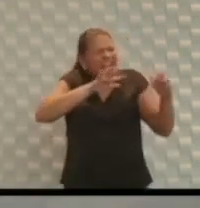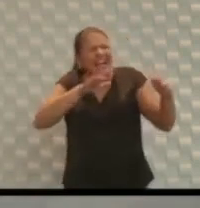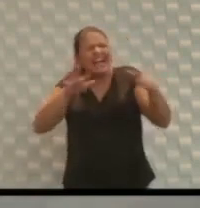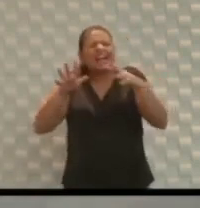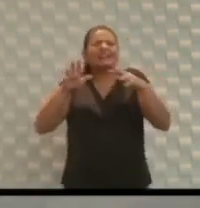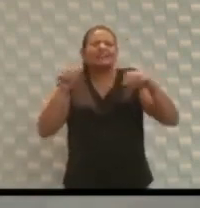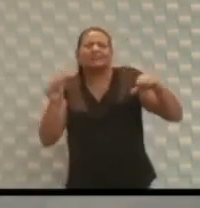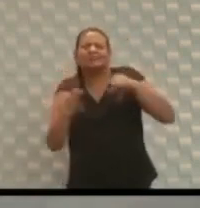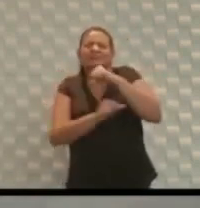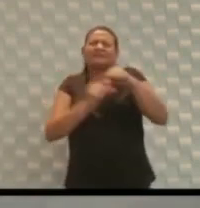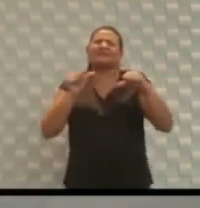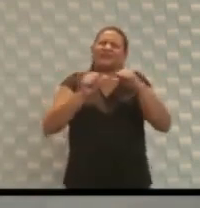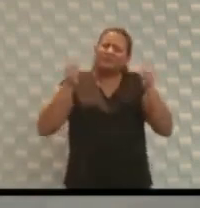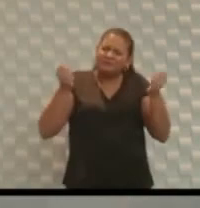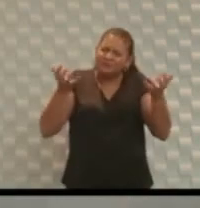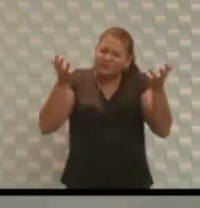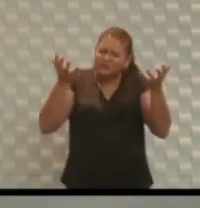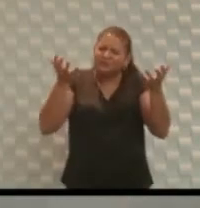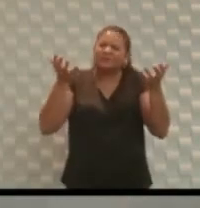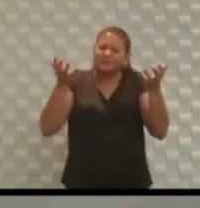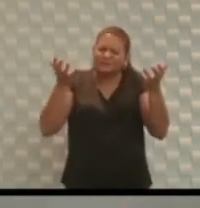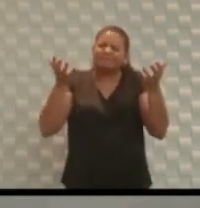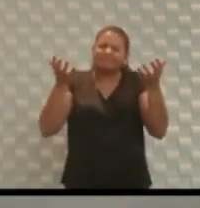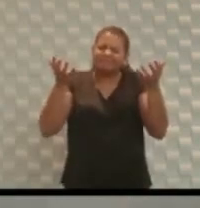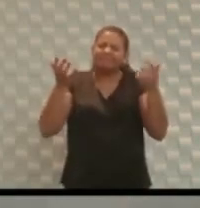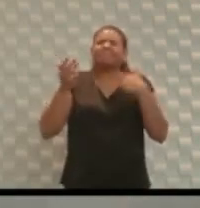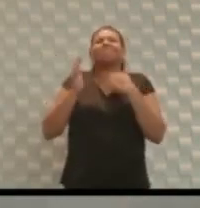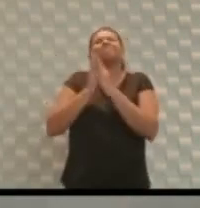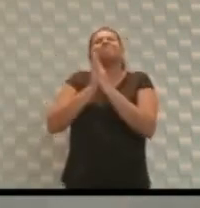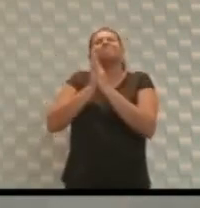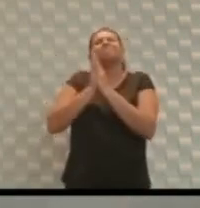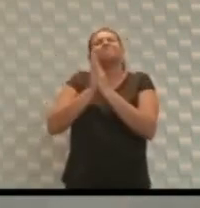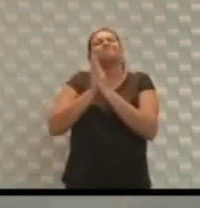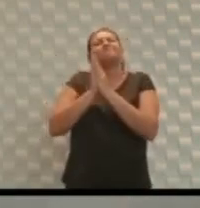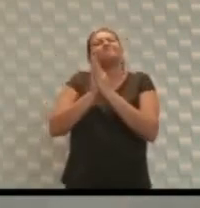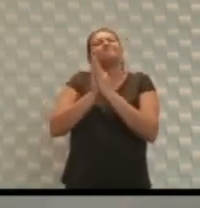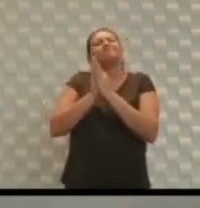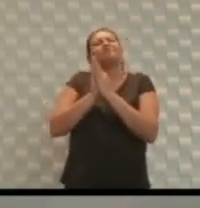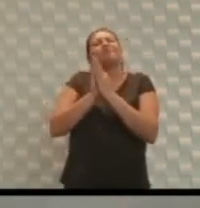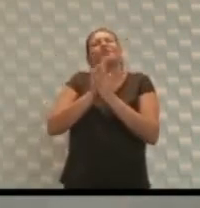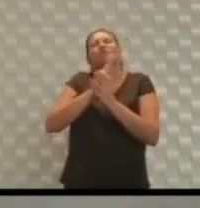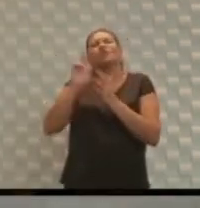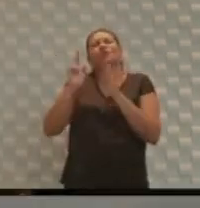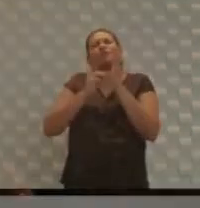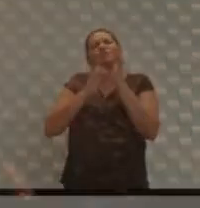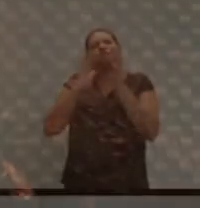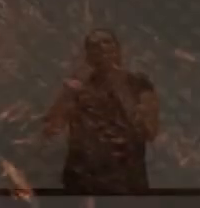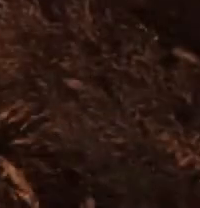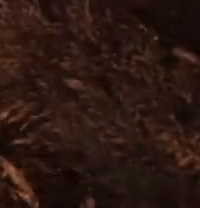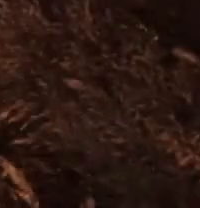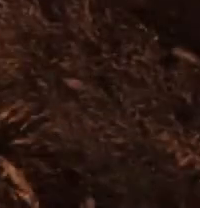transforma-nos, Senhor Deus. É o que eu te peço em Cristo Jesus. Amém.